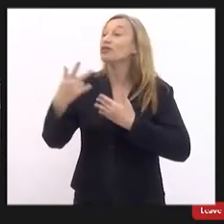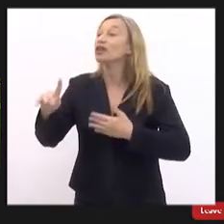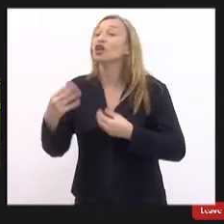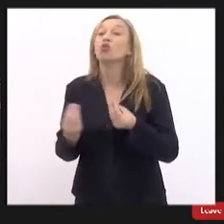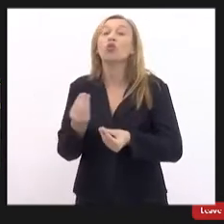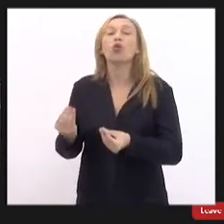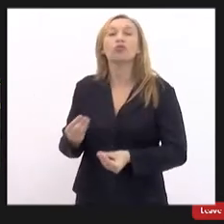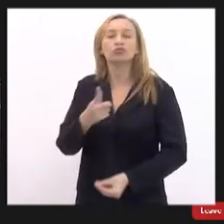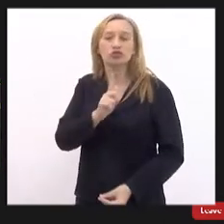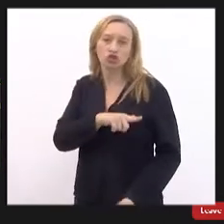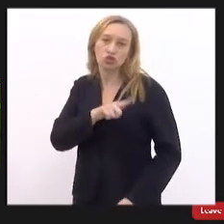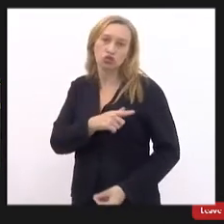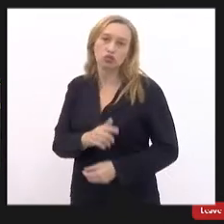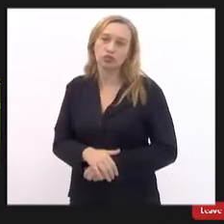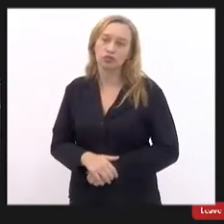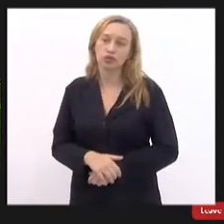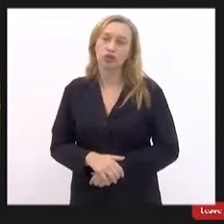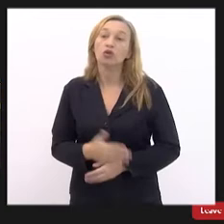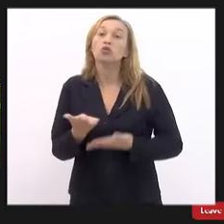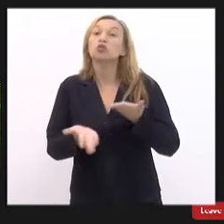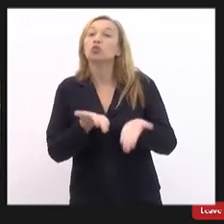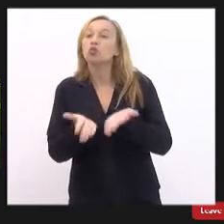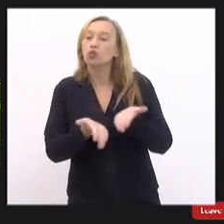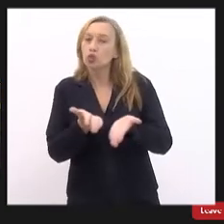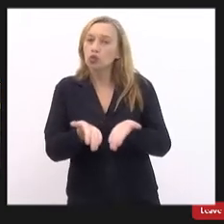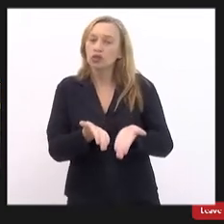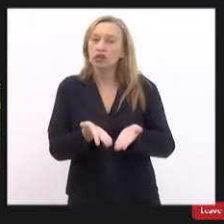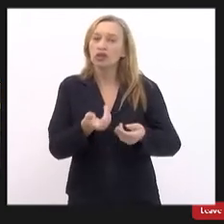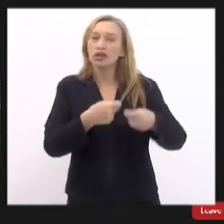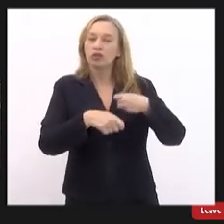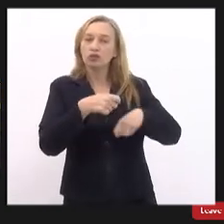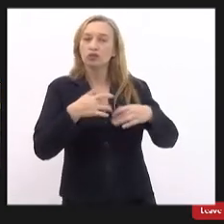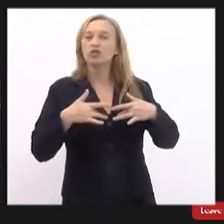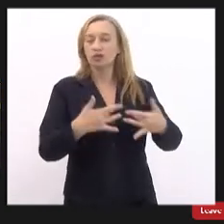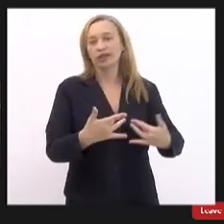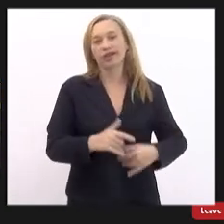gestor, quando ele cuida da pasta da economia solidária.